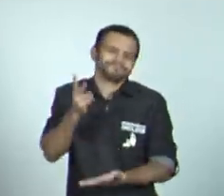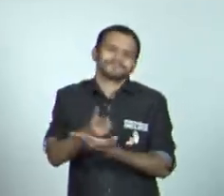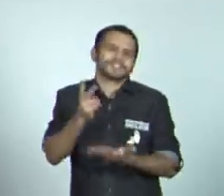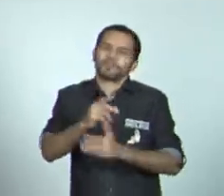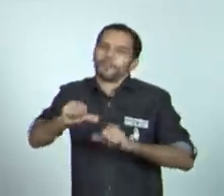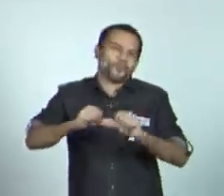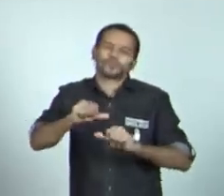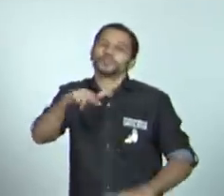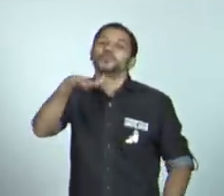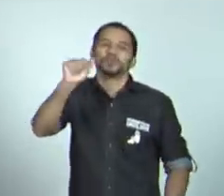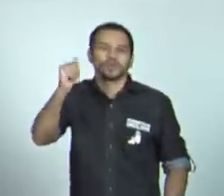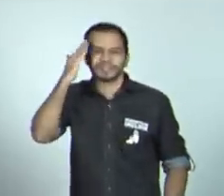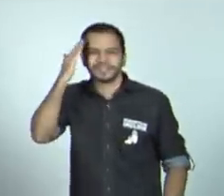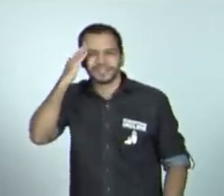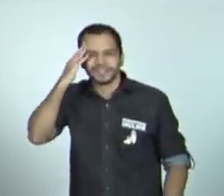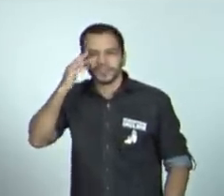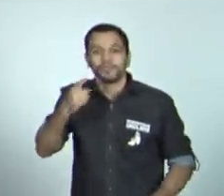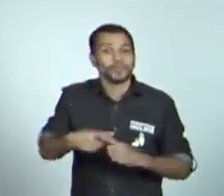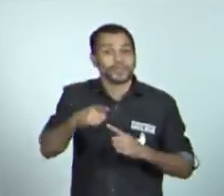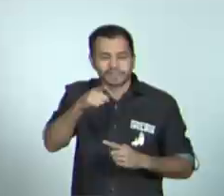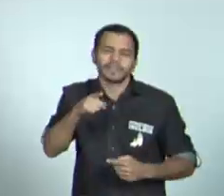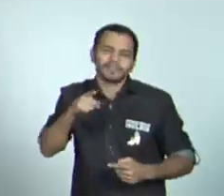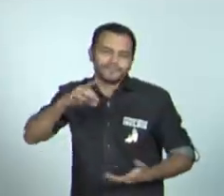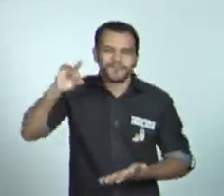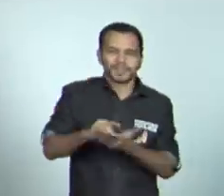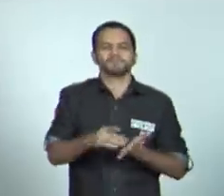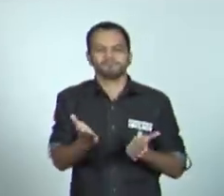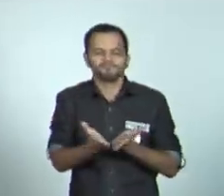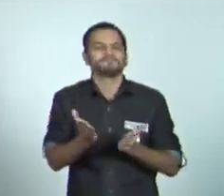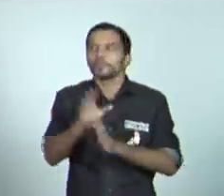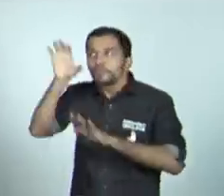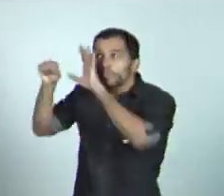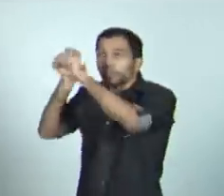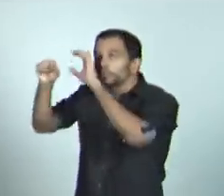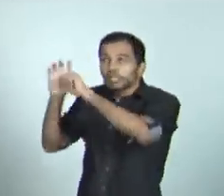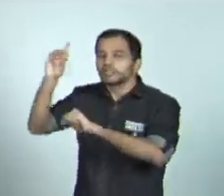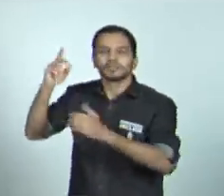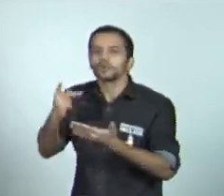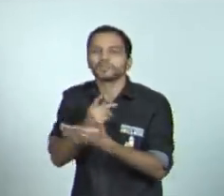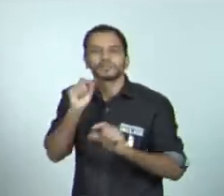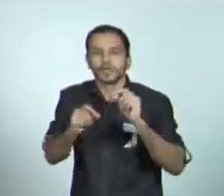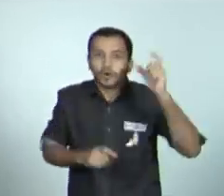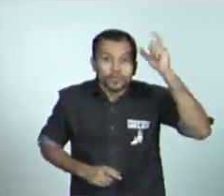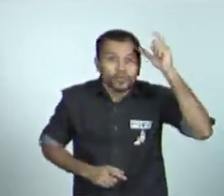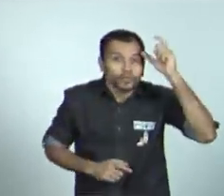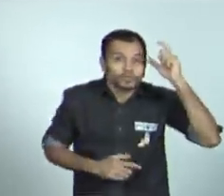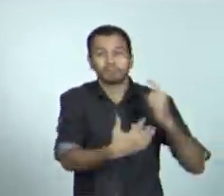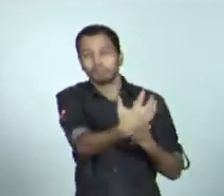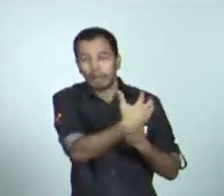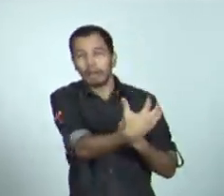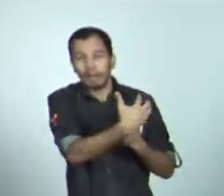não vai mudar se você é um cristão verdadeiro e você nunca é ameaçado provavelmente você não é um cristão